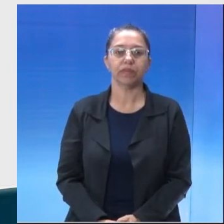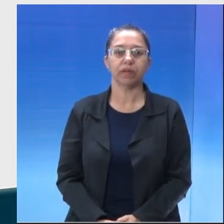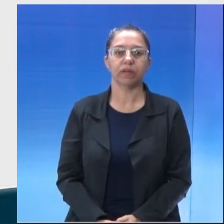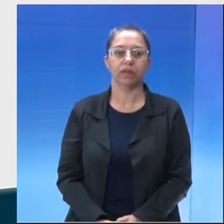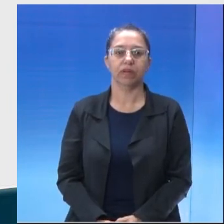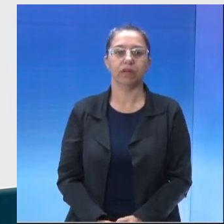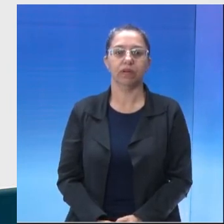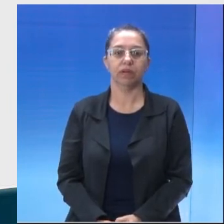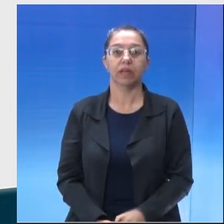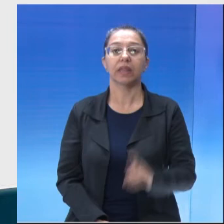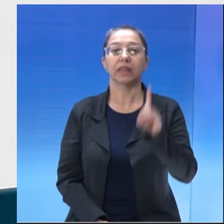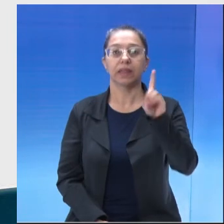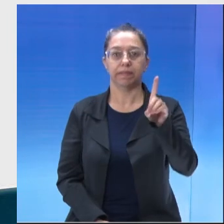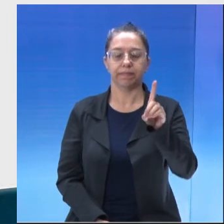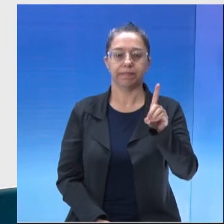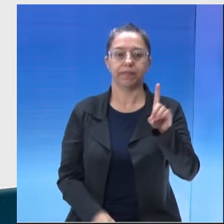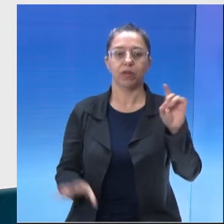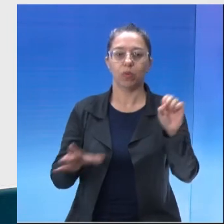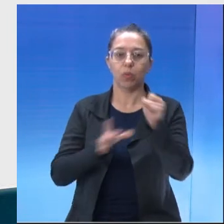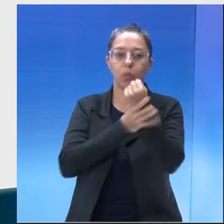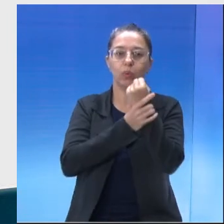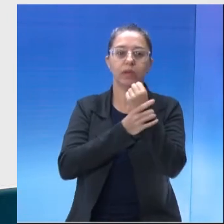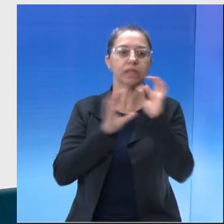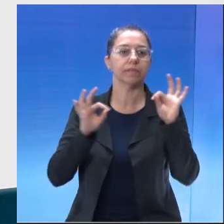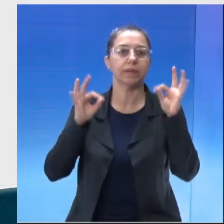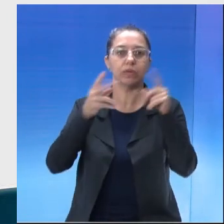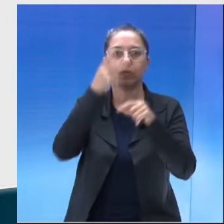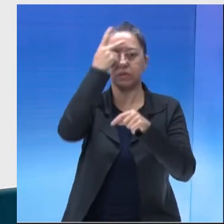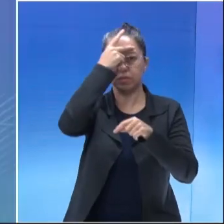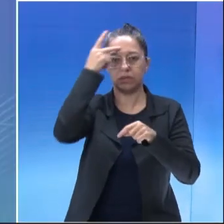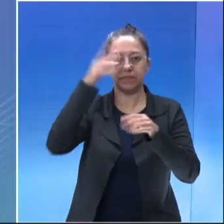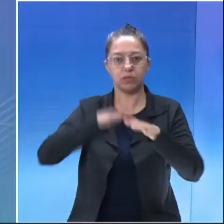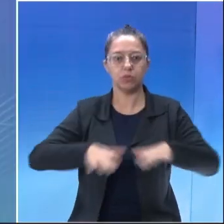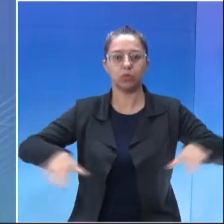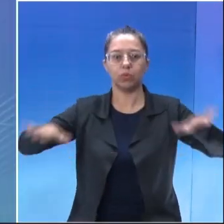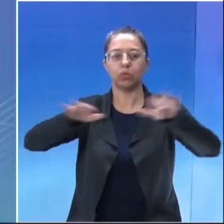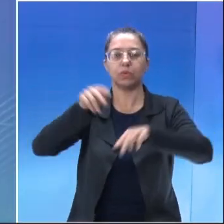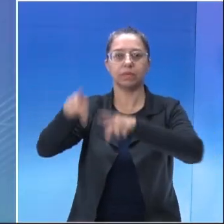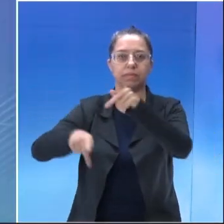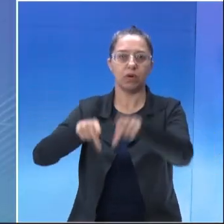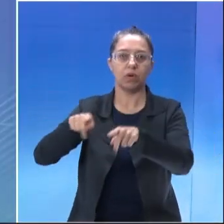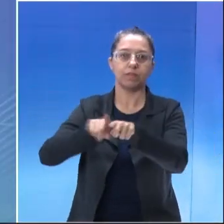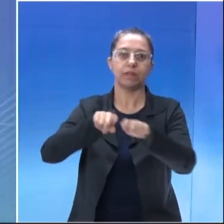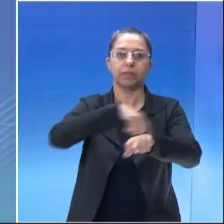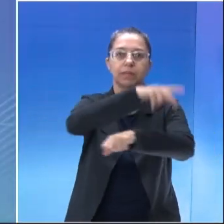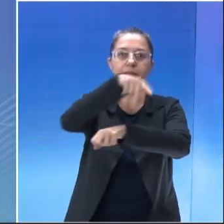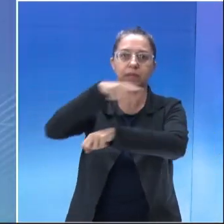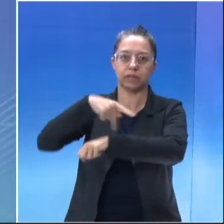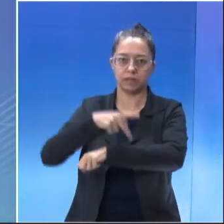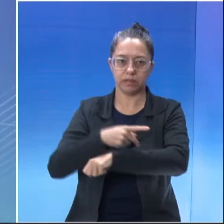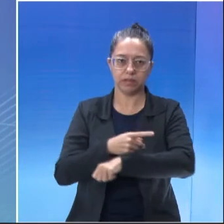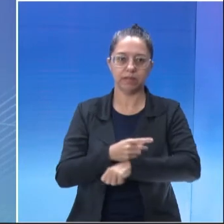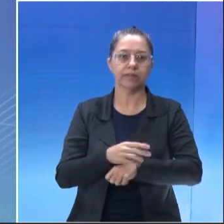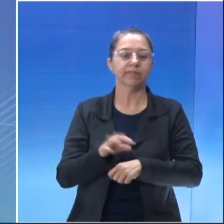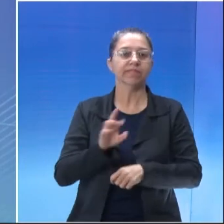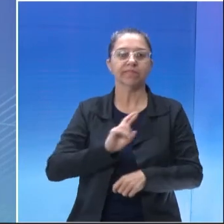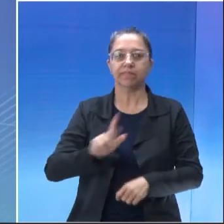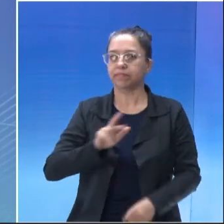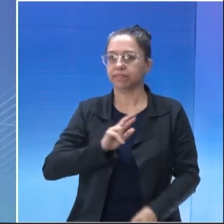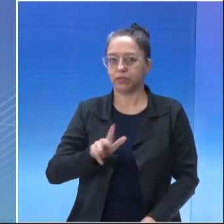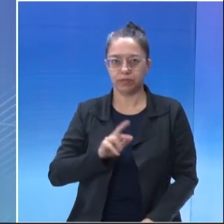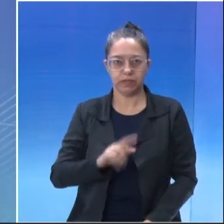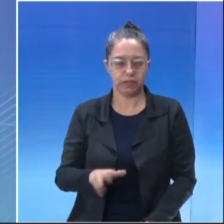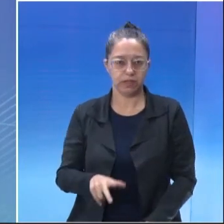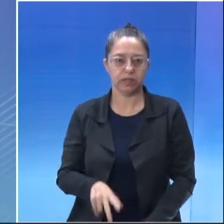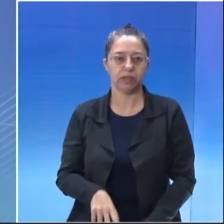conquista de direitos para todos os povos e nações. O texto não diz isso. A citação, a estratégia argumentativa, não,